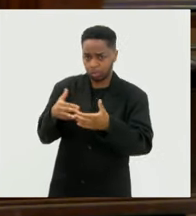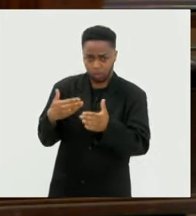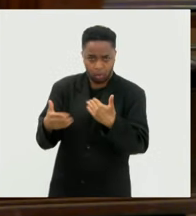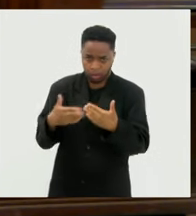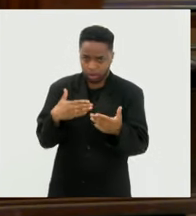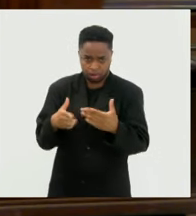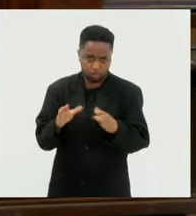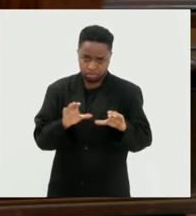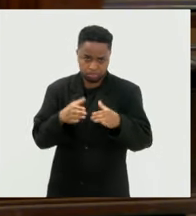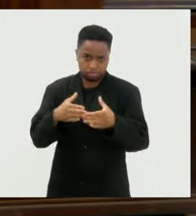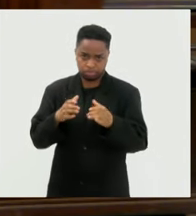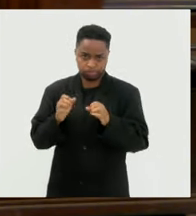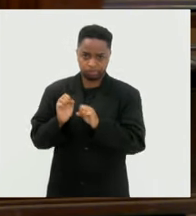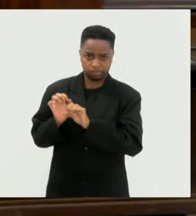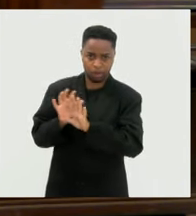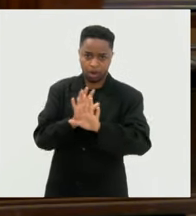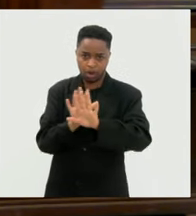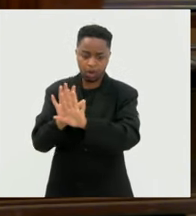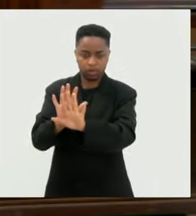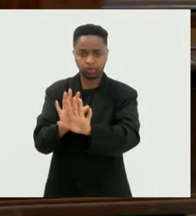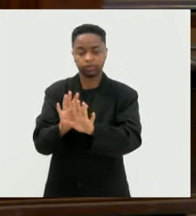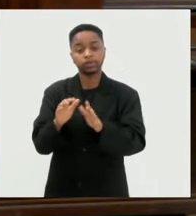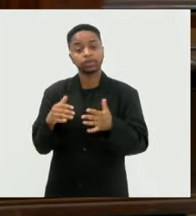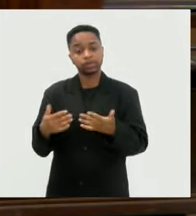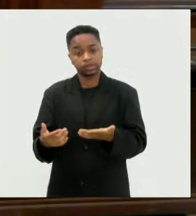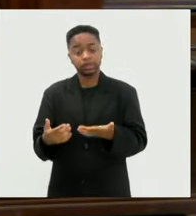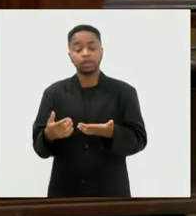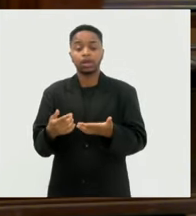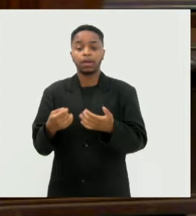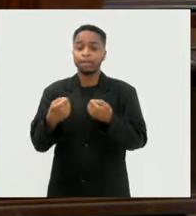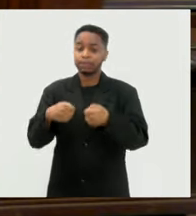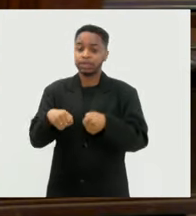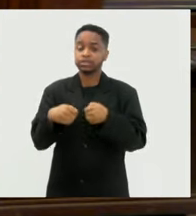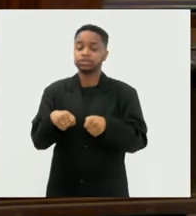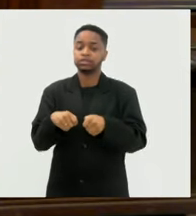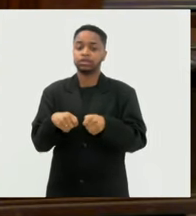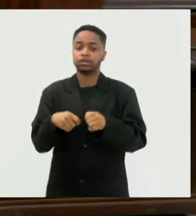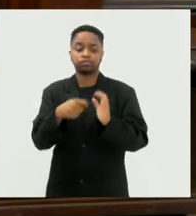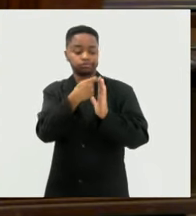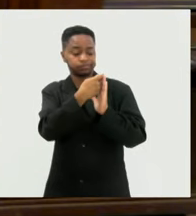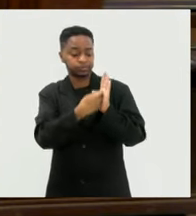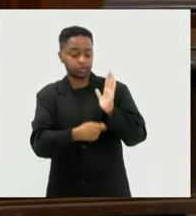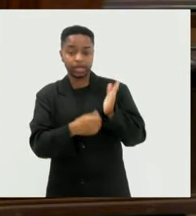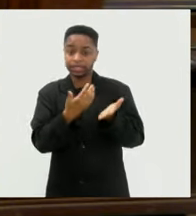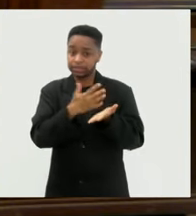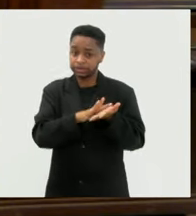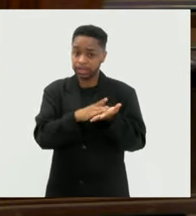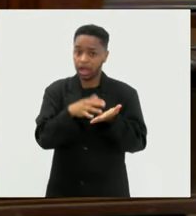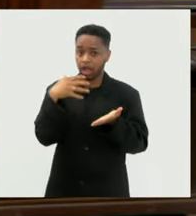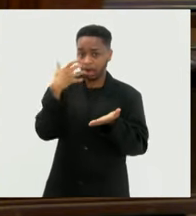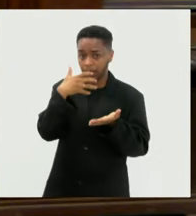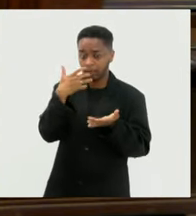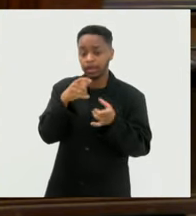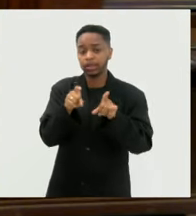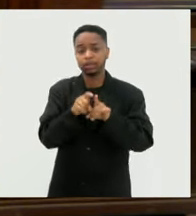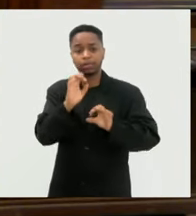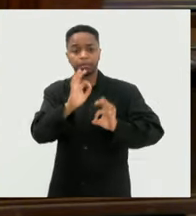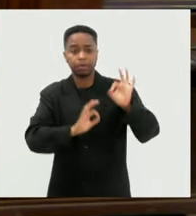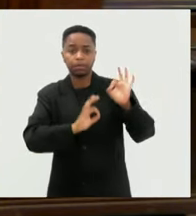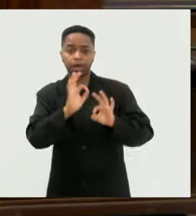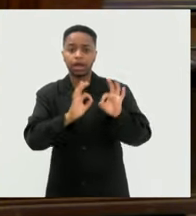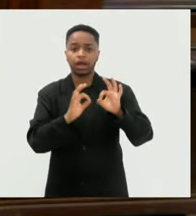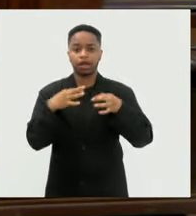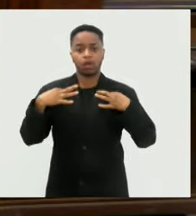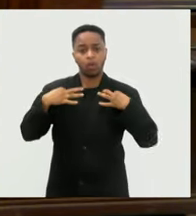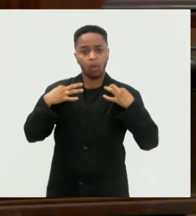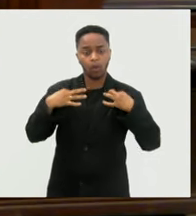desfilarem, desde os cortes do samba enredo, até a preparação dos enredos, das